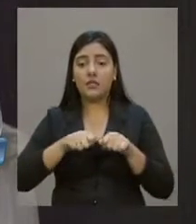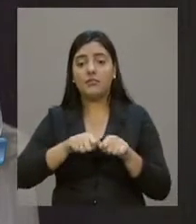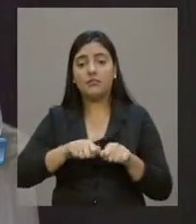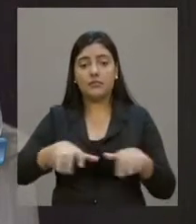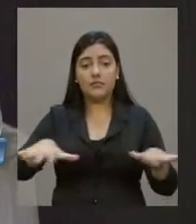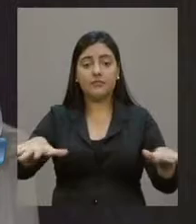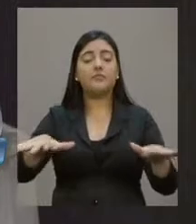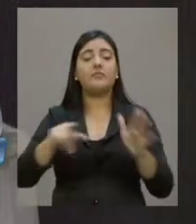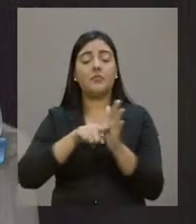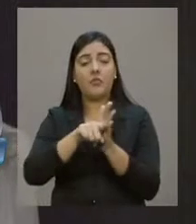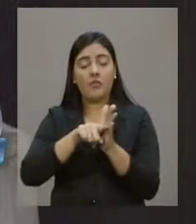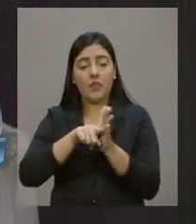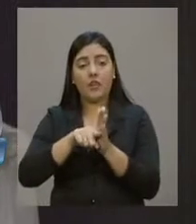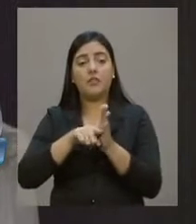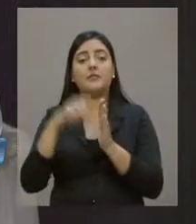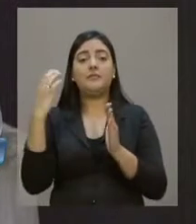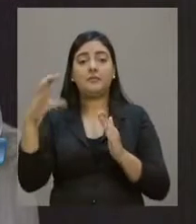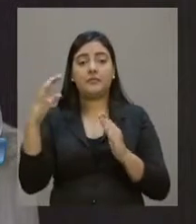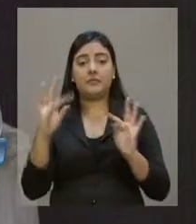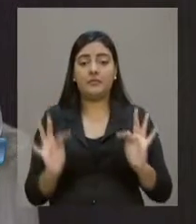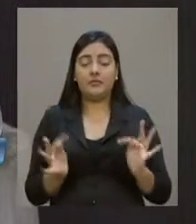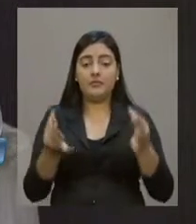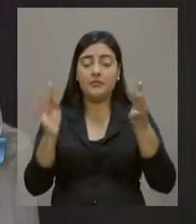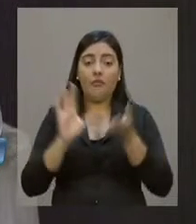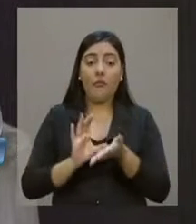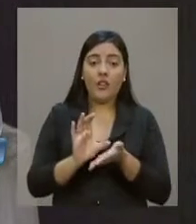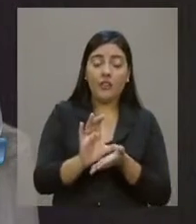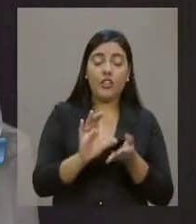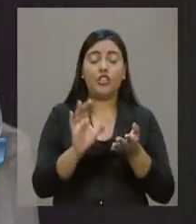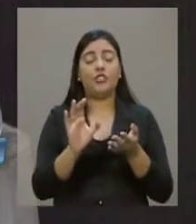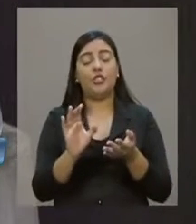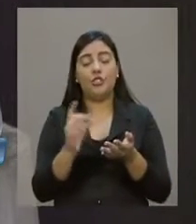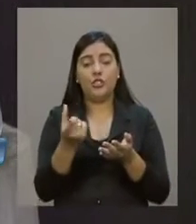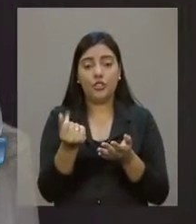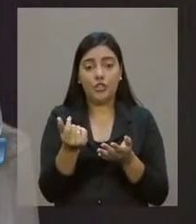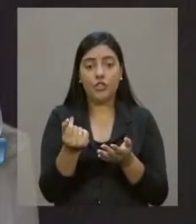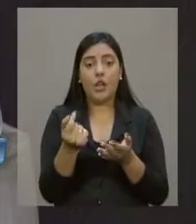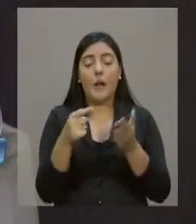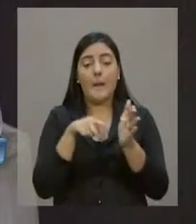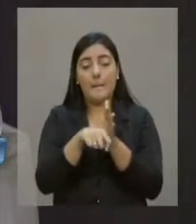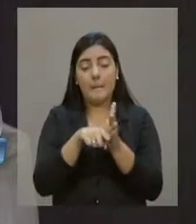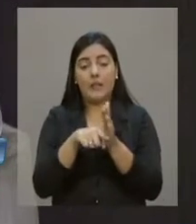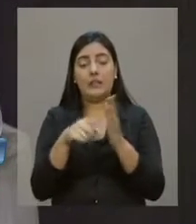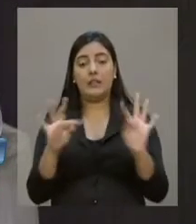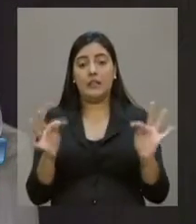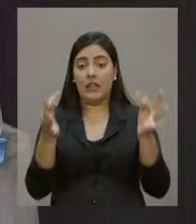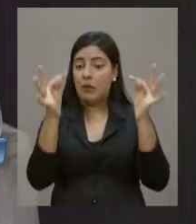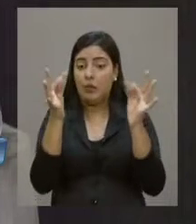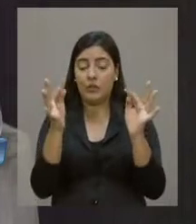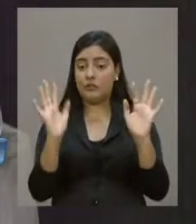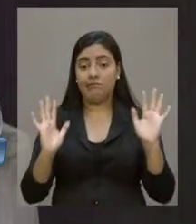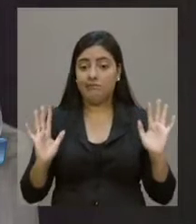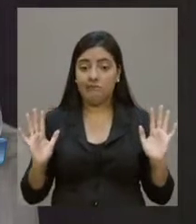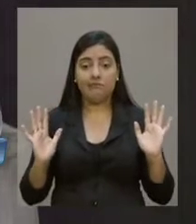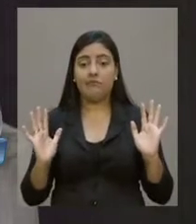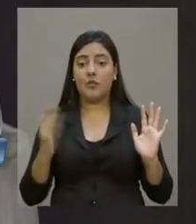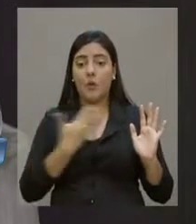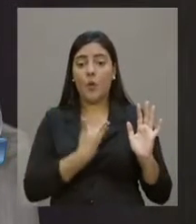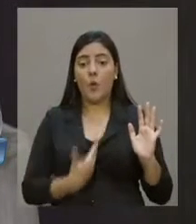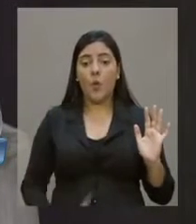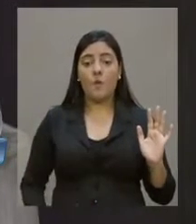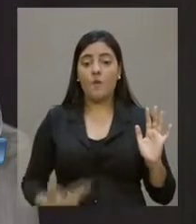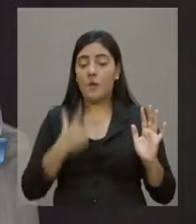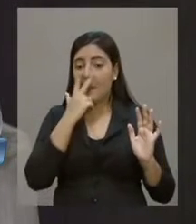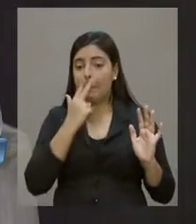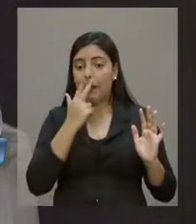ampliarmos o ensino, a pesquisa e a extensão, investirmos em universidades, investimos em pesquisa e tecnologia. É um governo que,